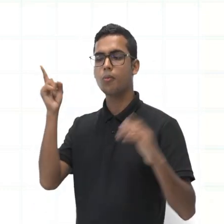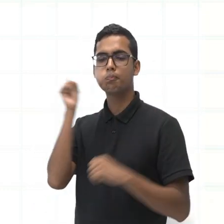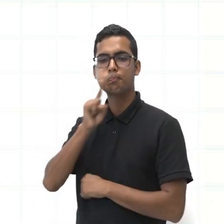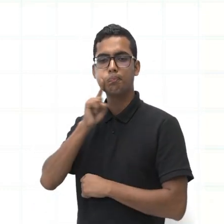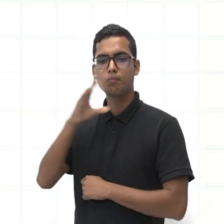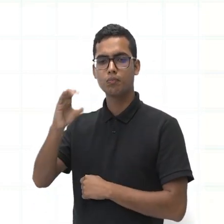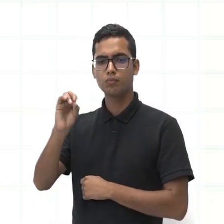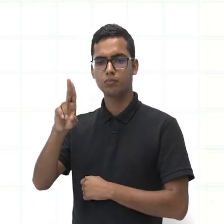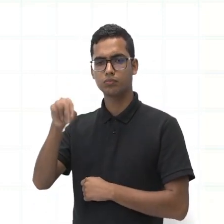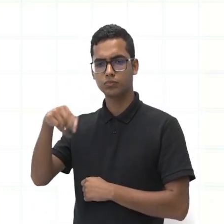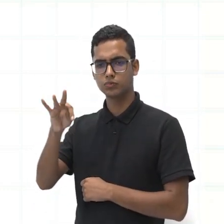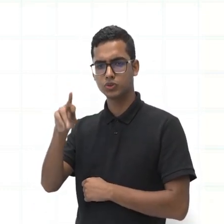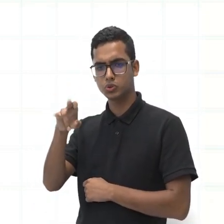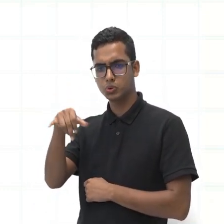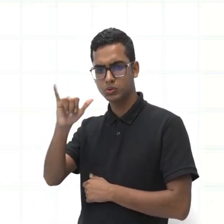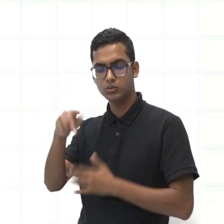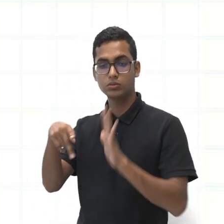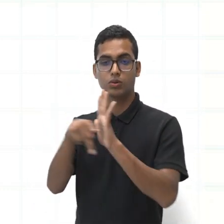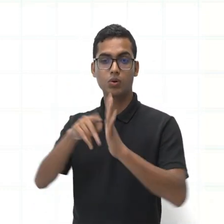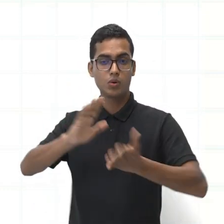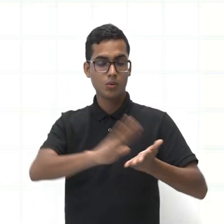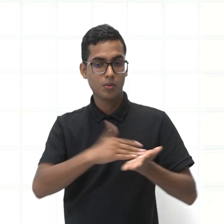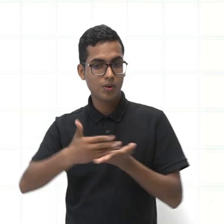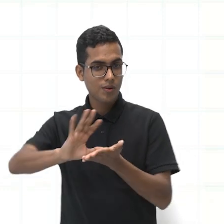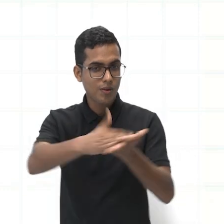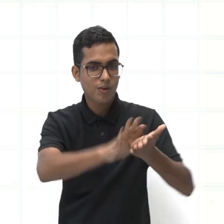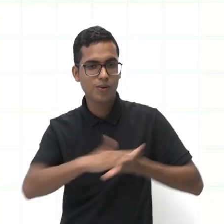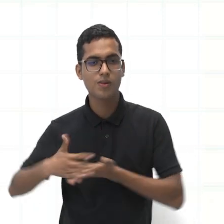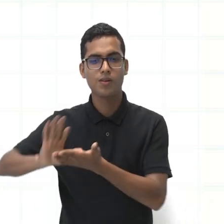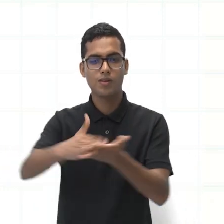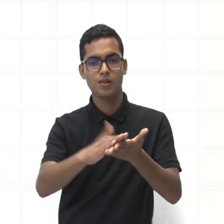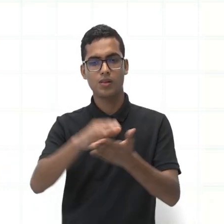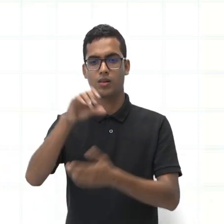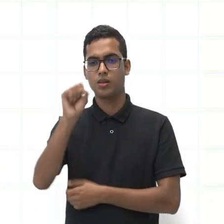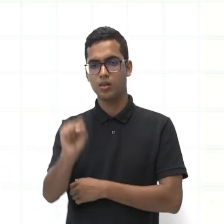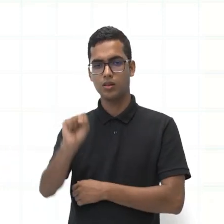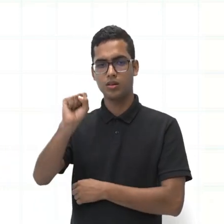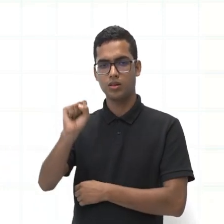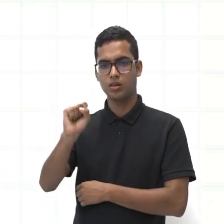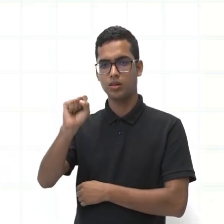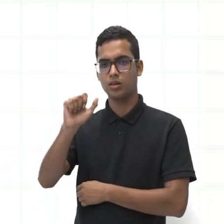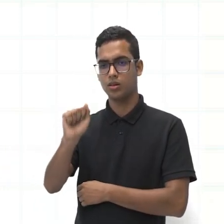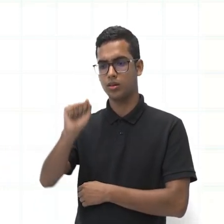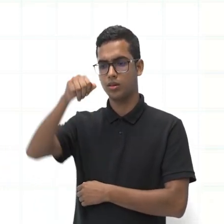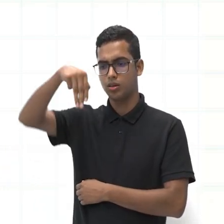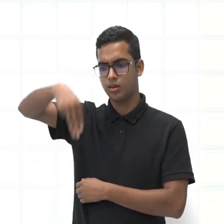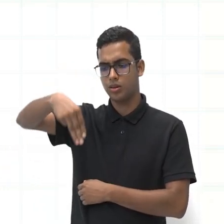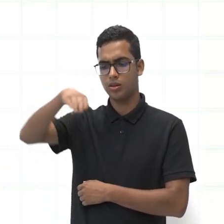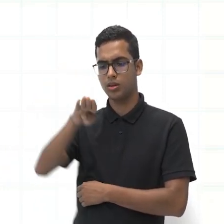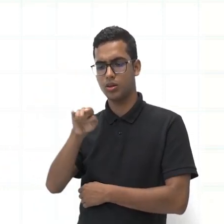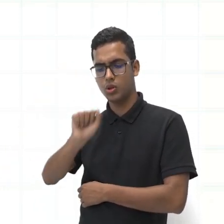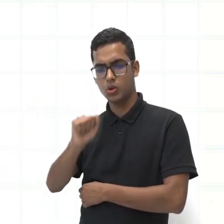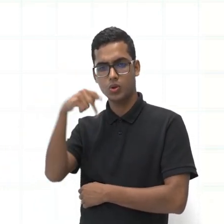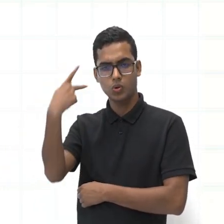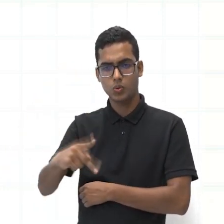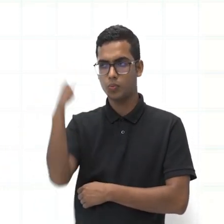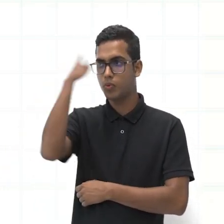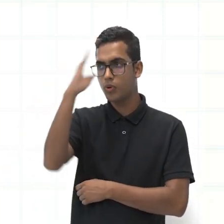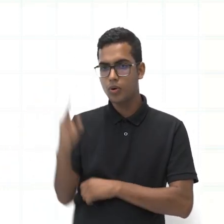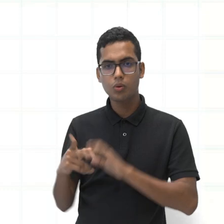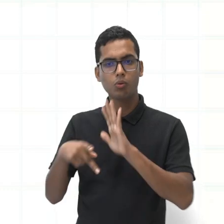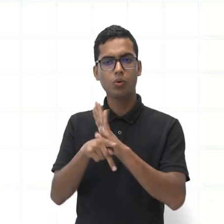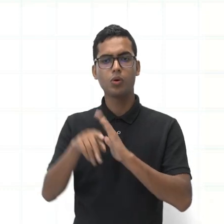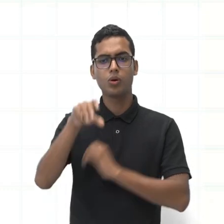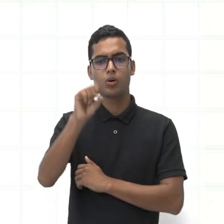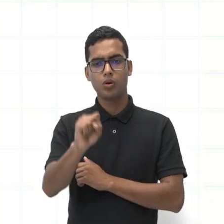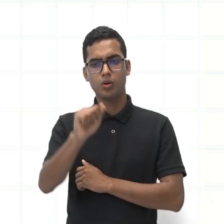e nós temos nos Estados Unidos country. Samba, como se trata de um estilo, de um gênero musical aqui do